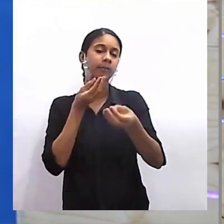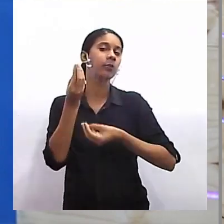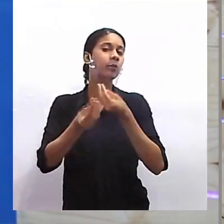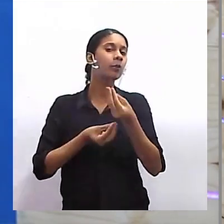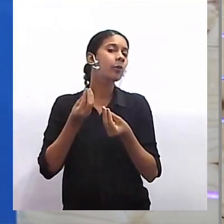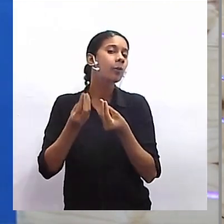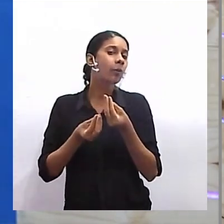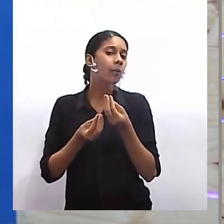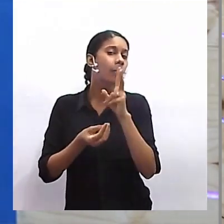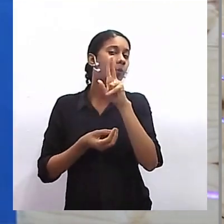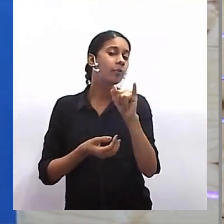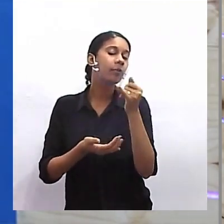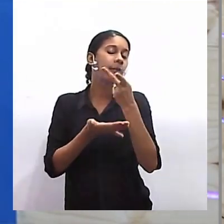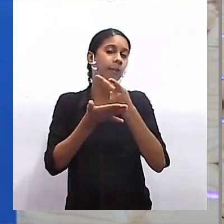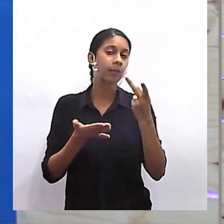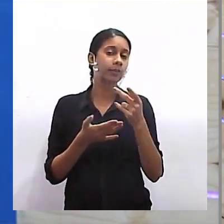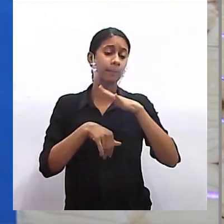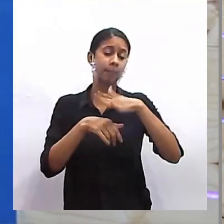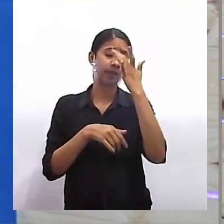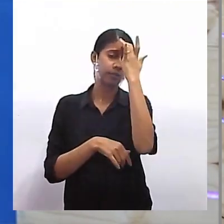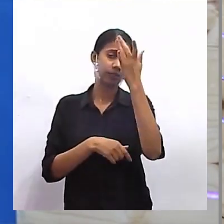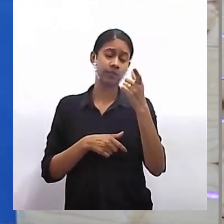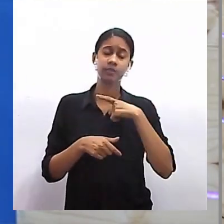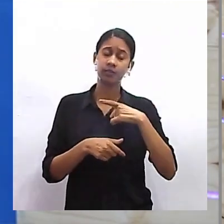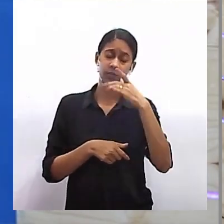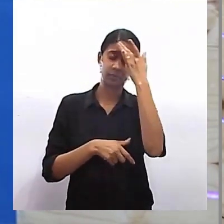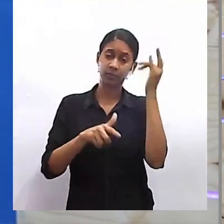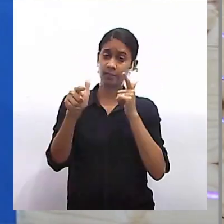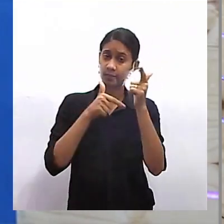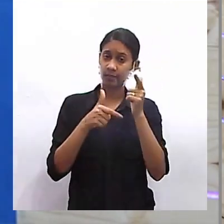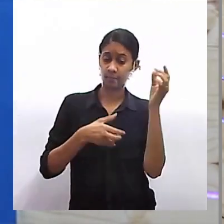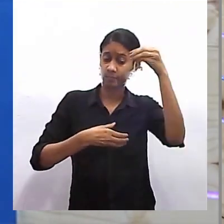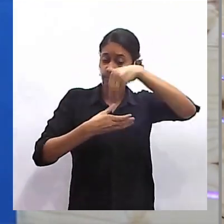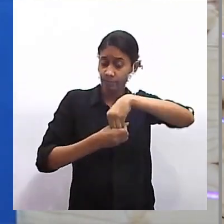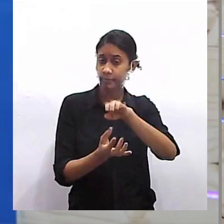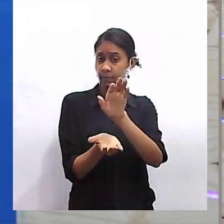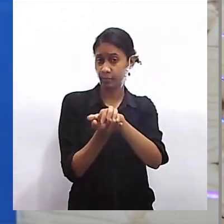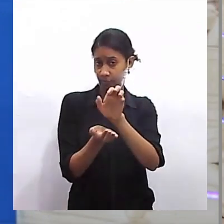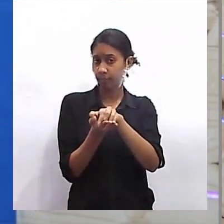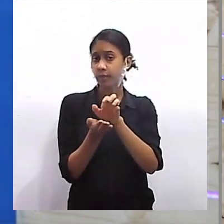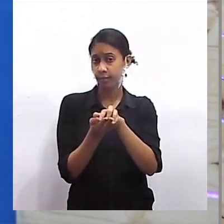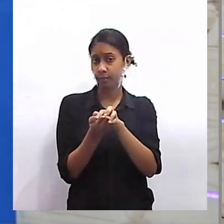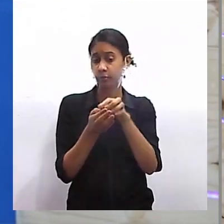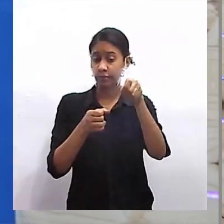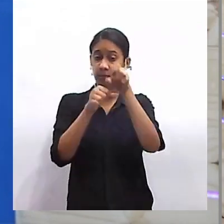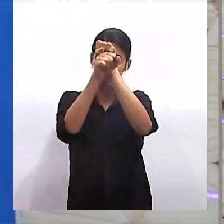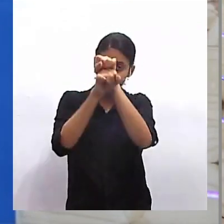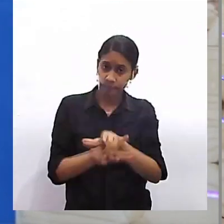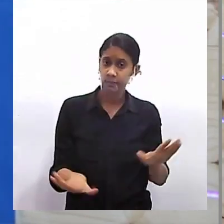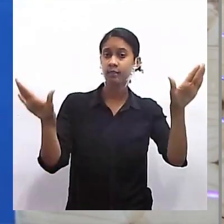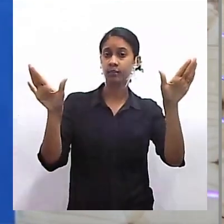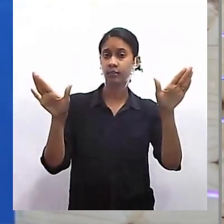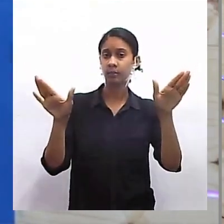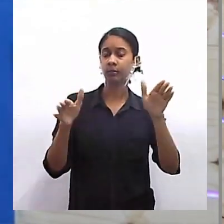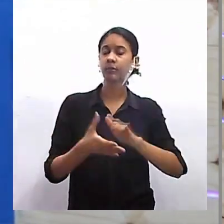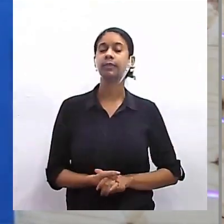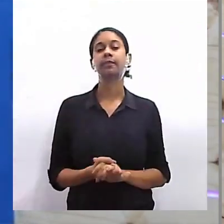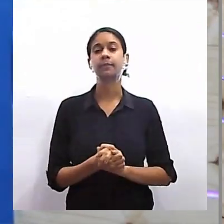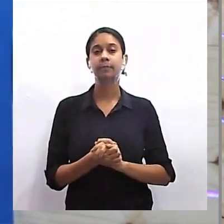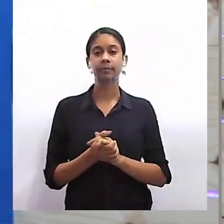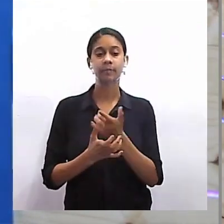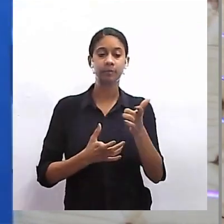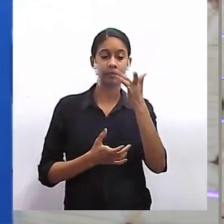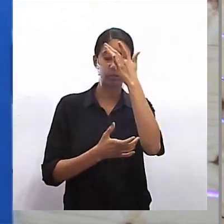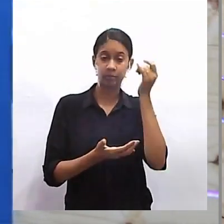muito mais fácil para mim ter um operador logístico aqui, dentro de Pernambuco, onde eu vou enviar minhas cargas e ele faz a distribuição para meus